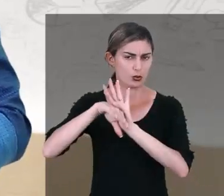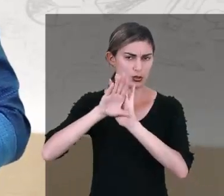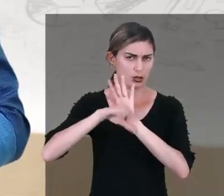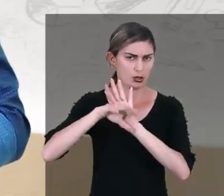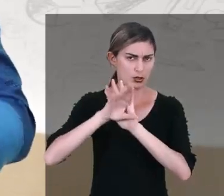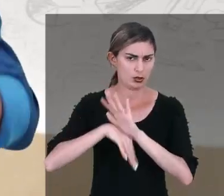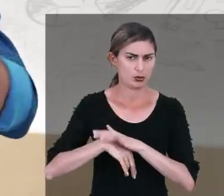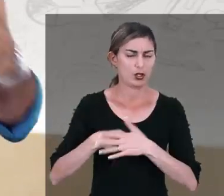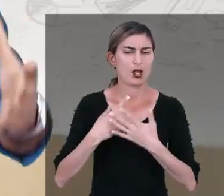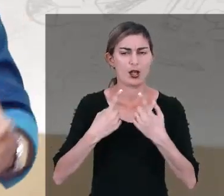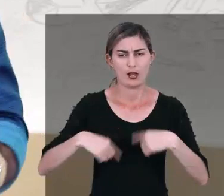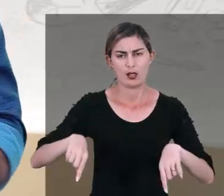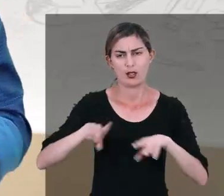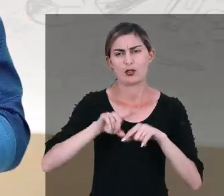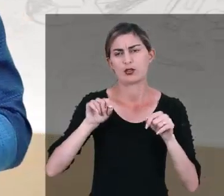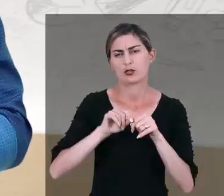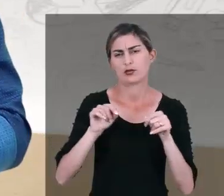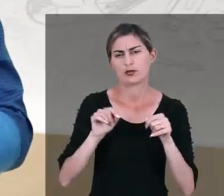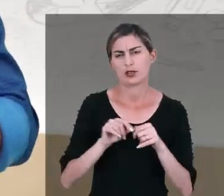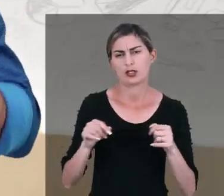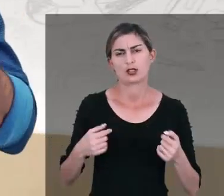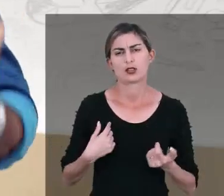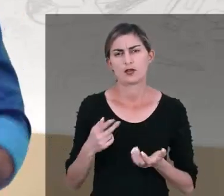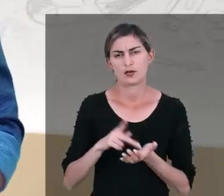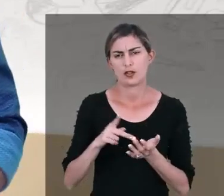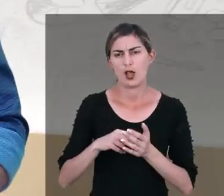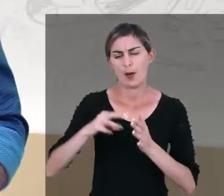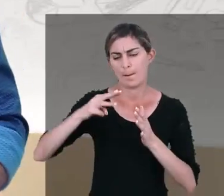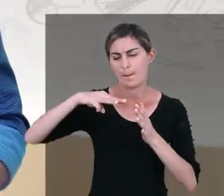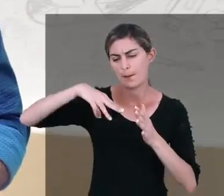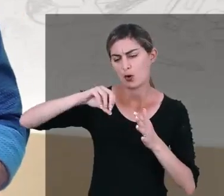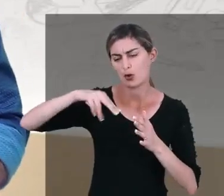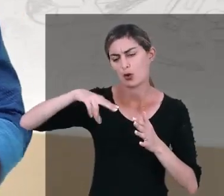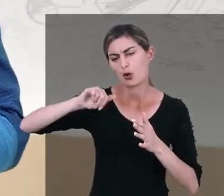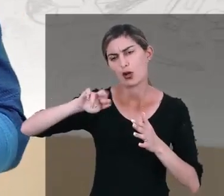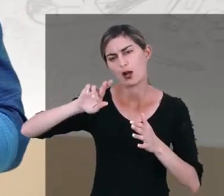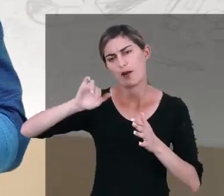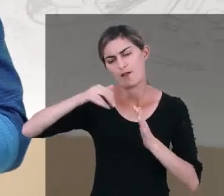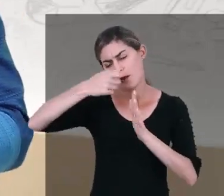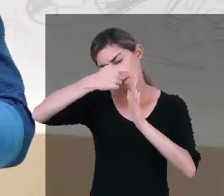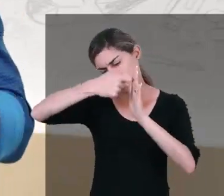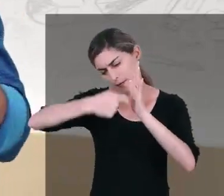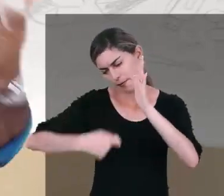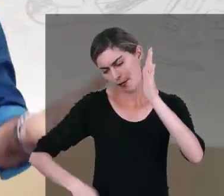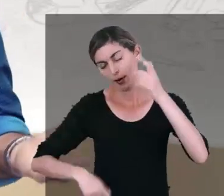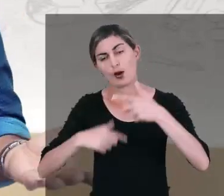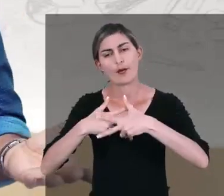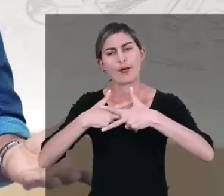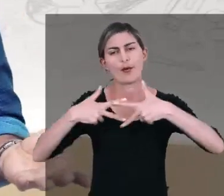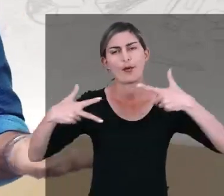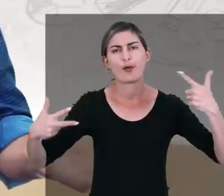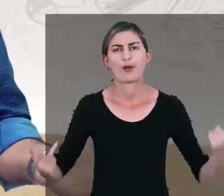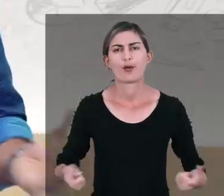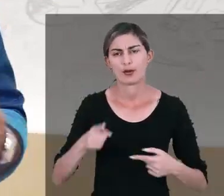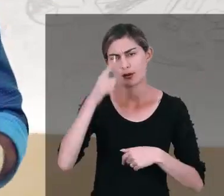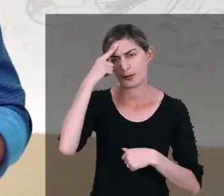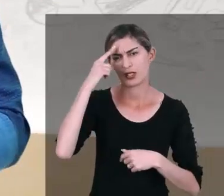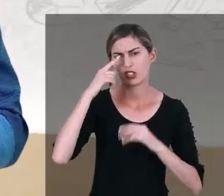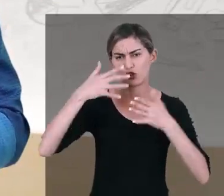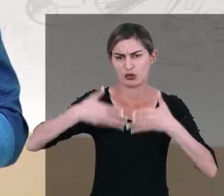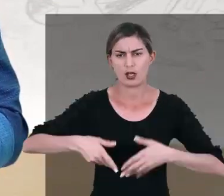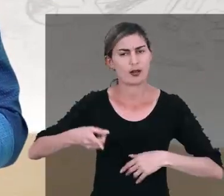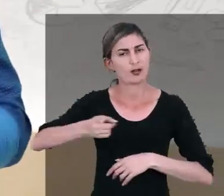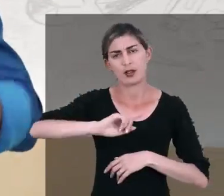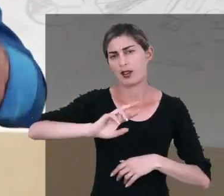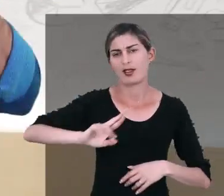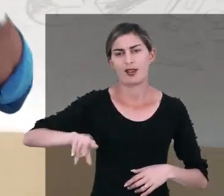conceituação. A gente chega a fazer verdadeiras monografias, o que é uma coisa, você pode pensar chata, mas não,